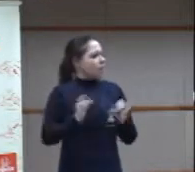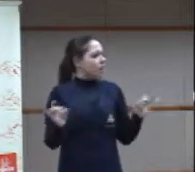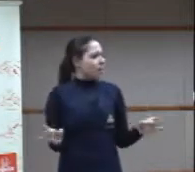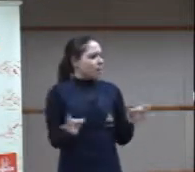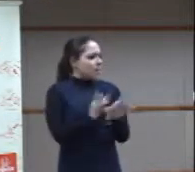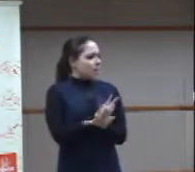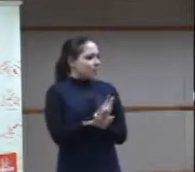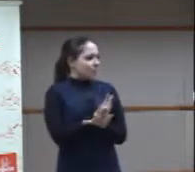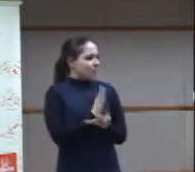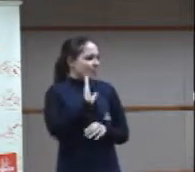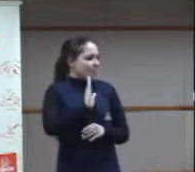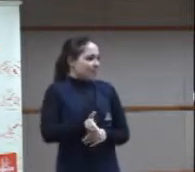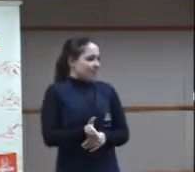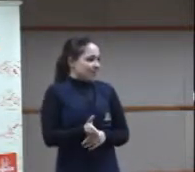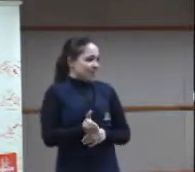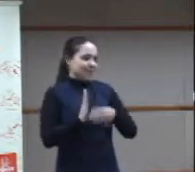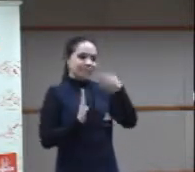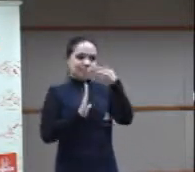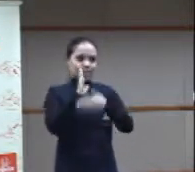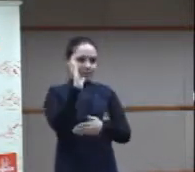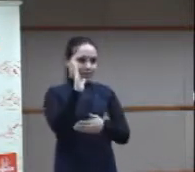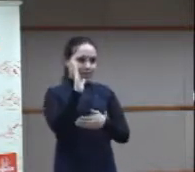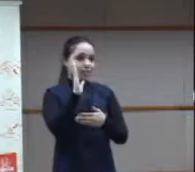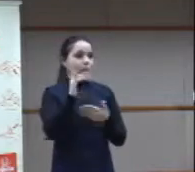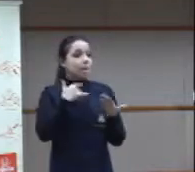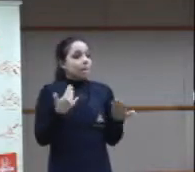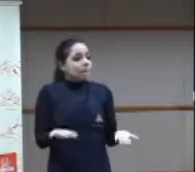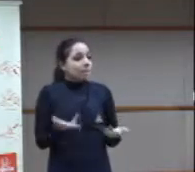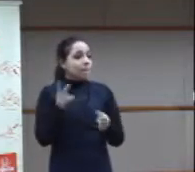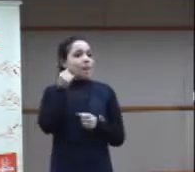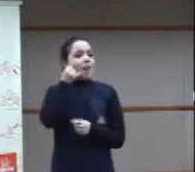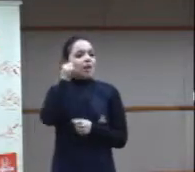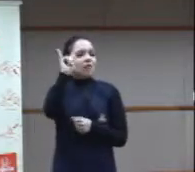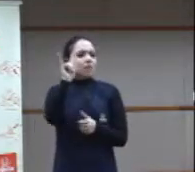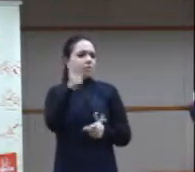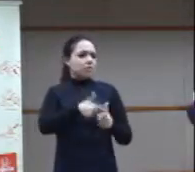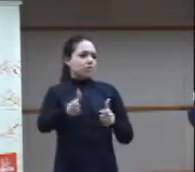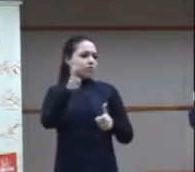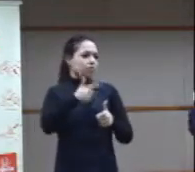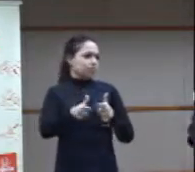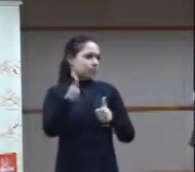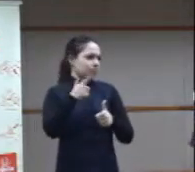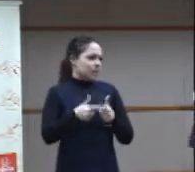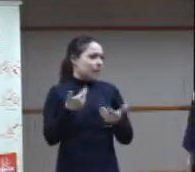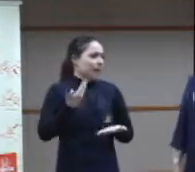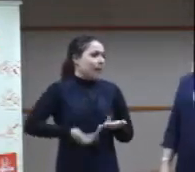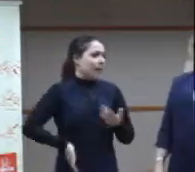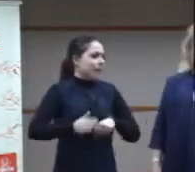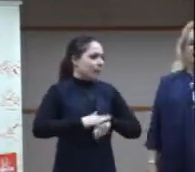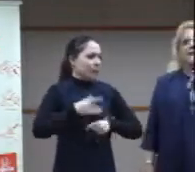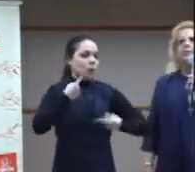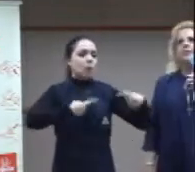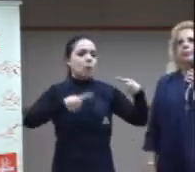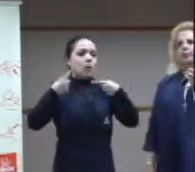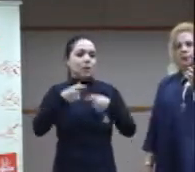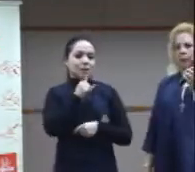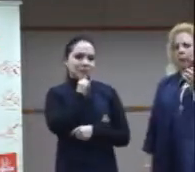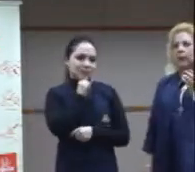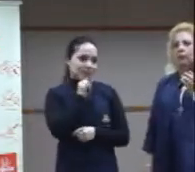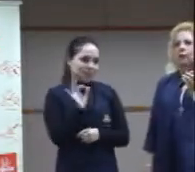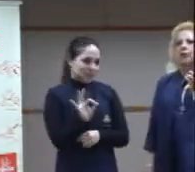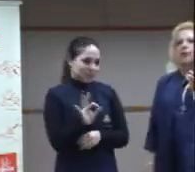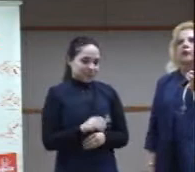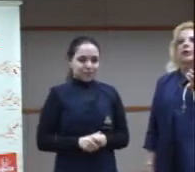foi analisado e foi aprovado. Evitamos, assim, desgastes e perda de tempo desnecessários, né?